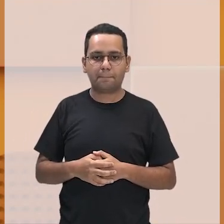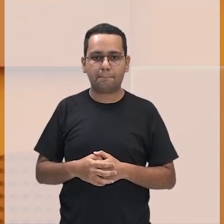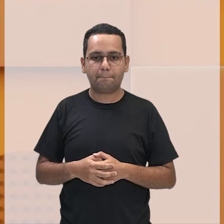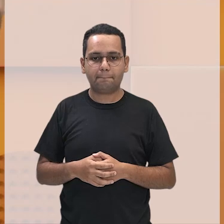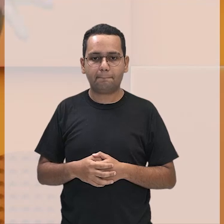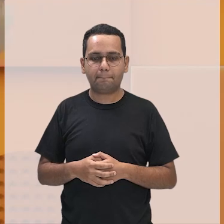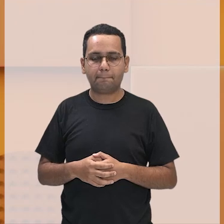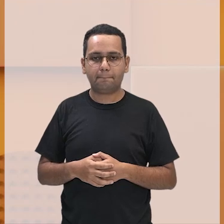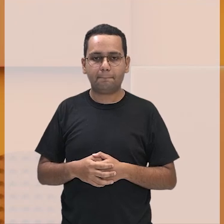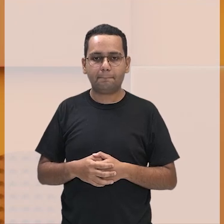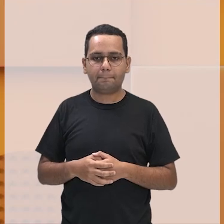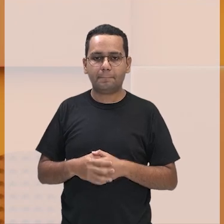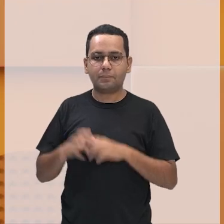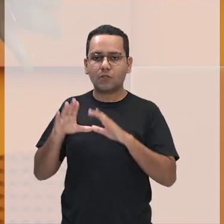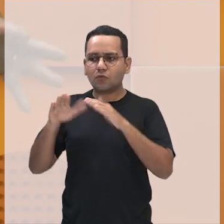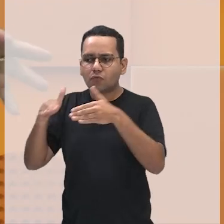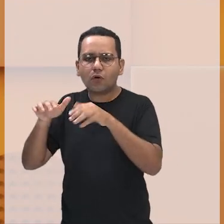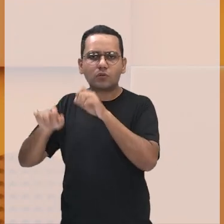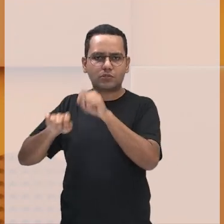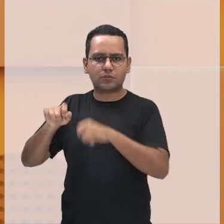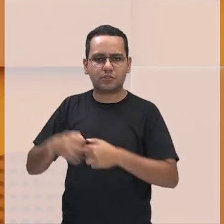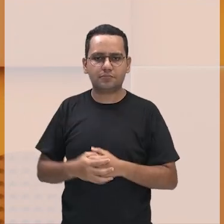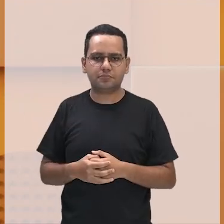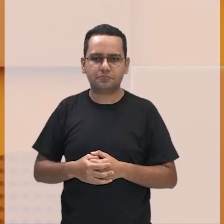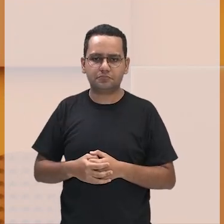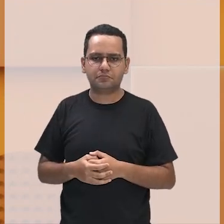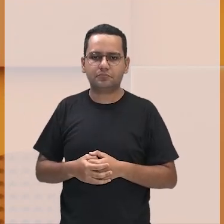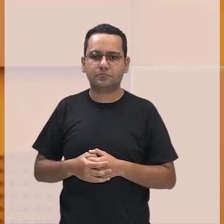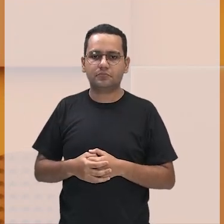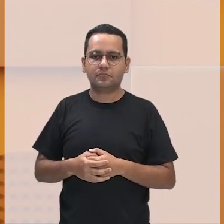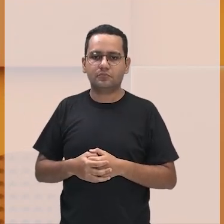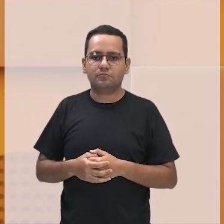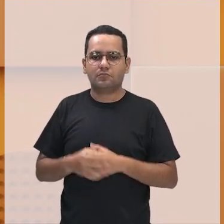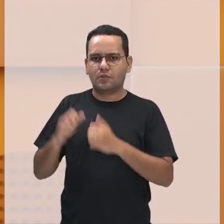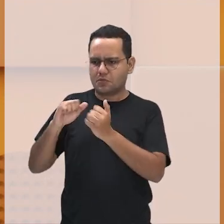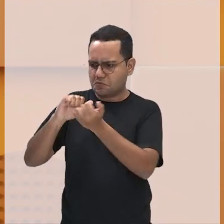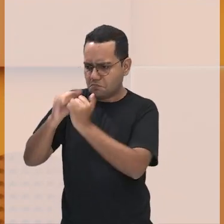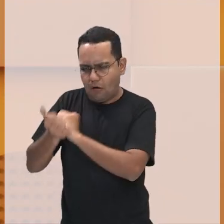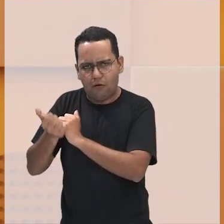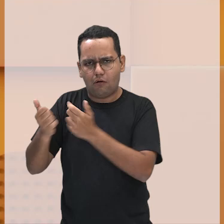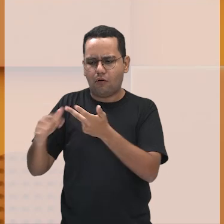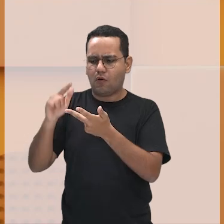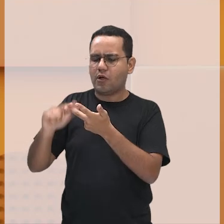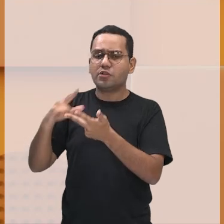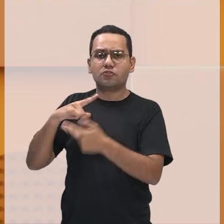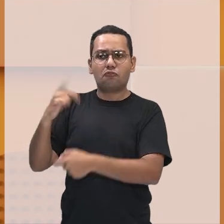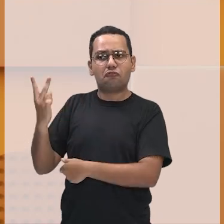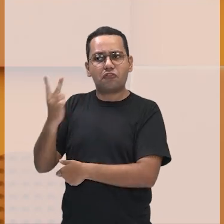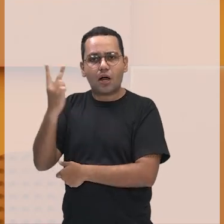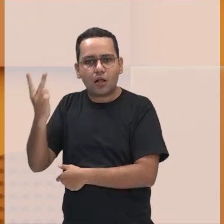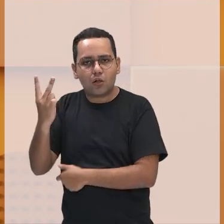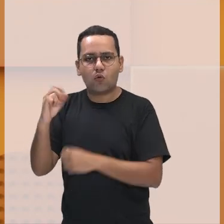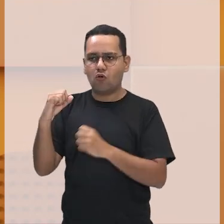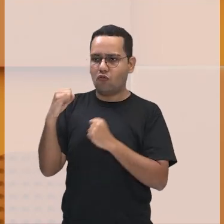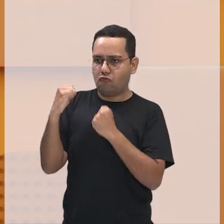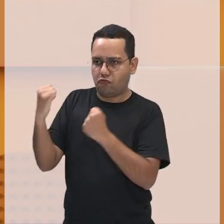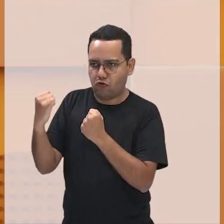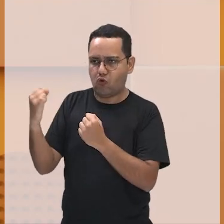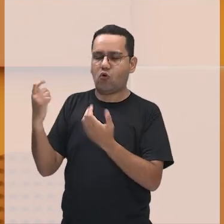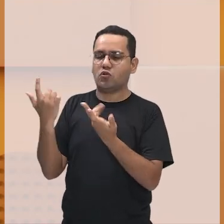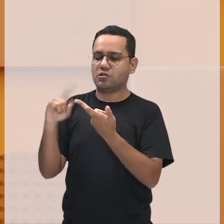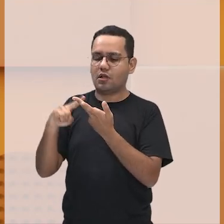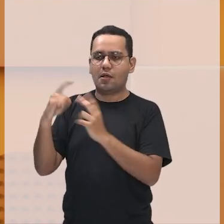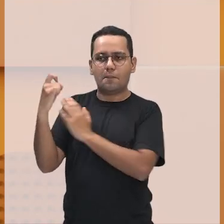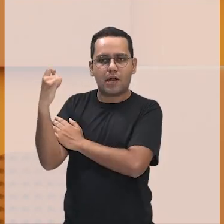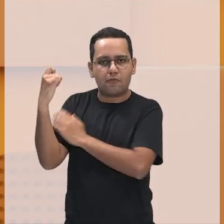A todo esse aparato esportivo. Eles, então, aprendiam também valores como bravura, como força, como disciplina